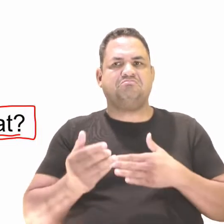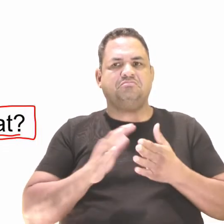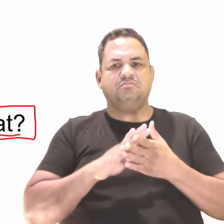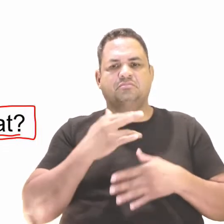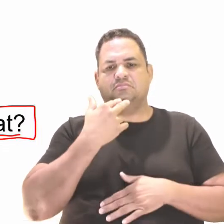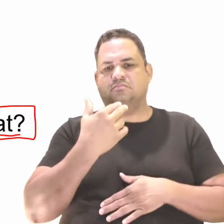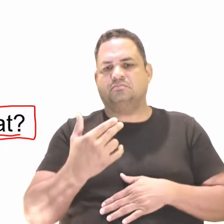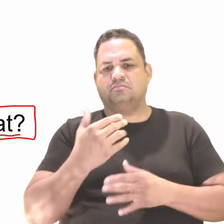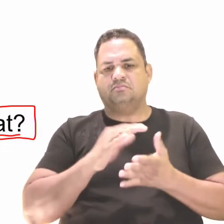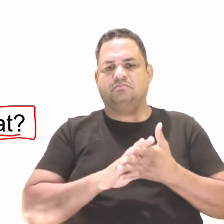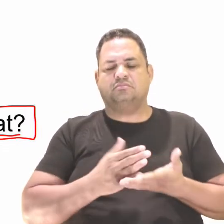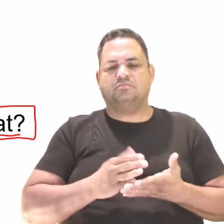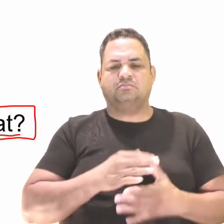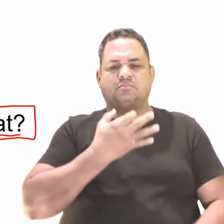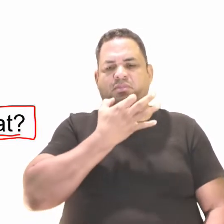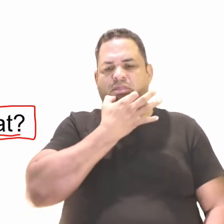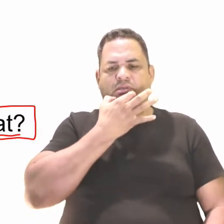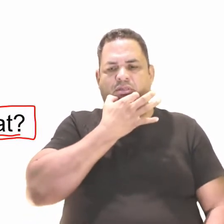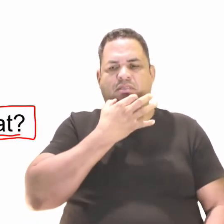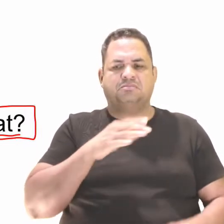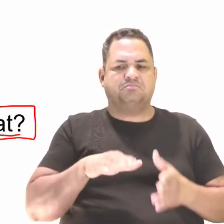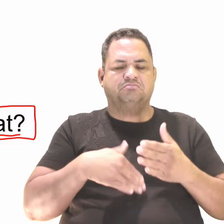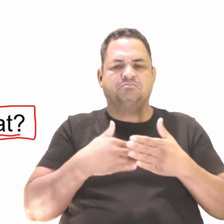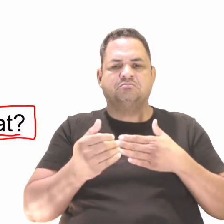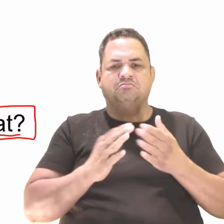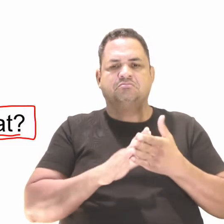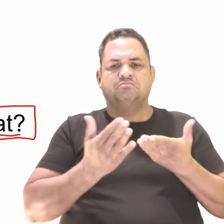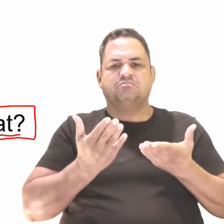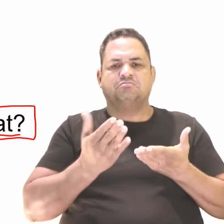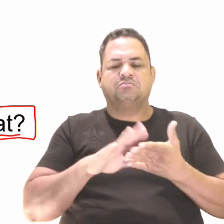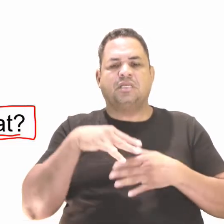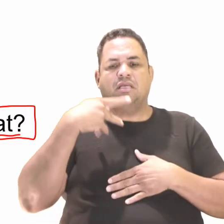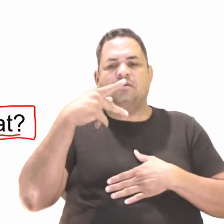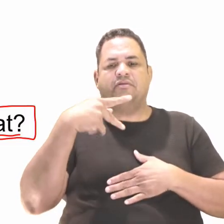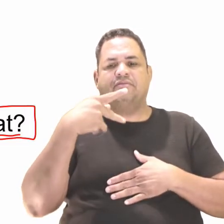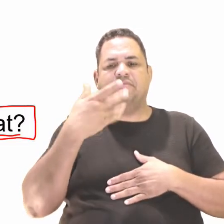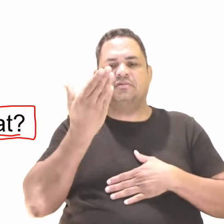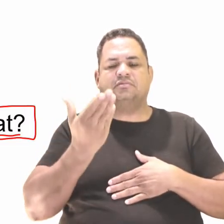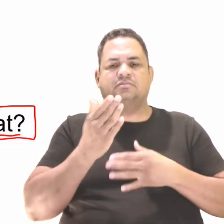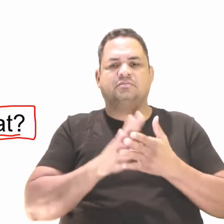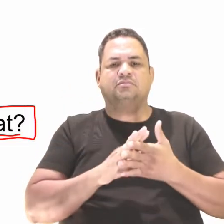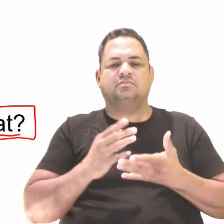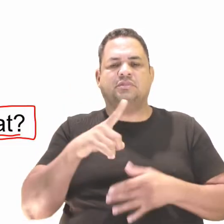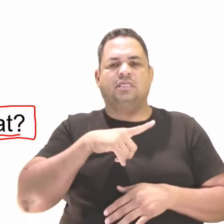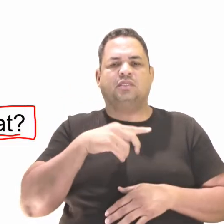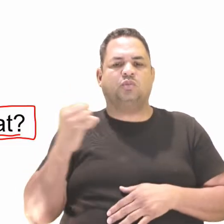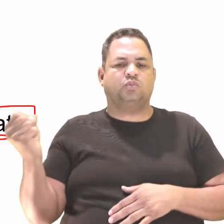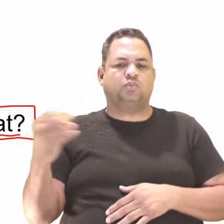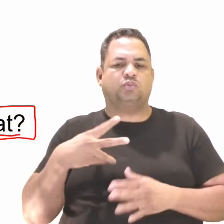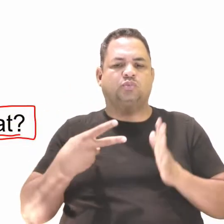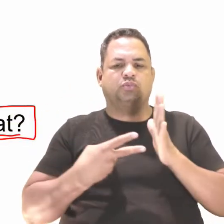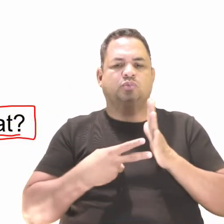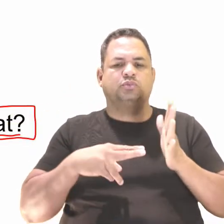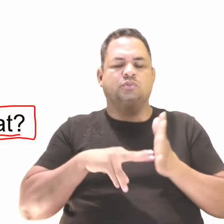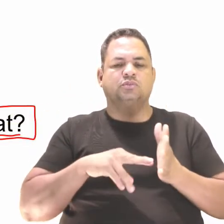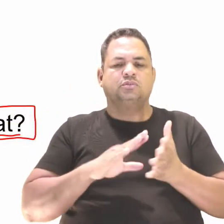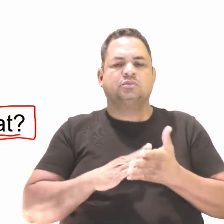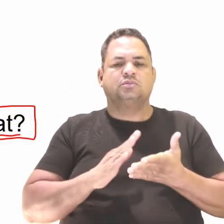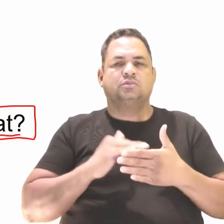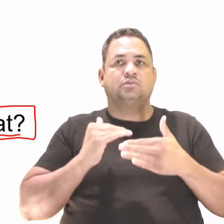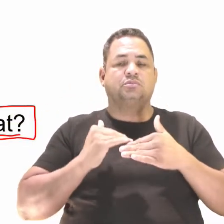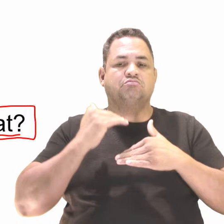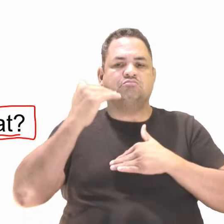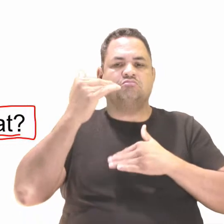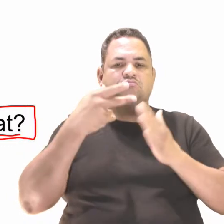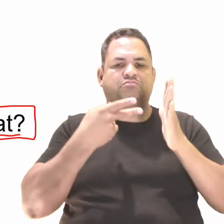nossa língua, na língua inglesa. E assim, são recursos de fala e da escrita que ganham novos sentidos conotativos e ultrapassam